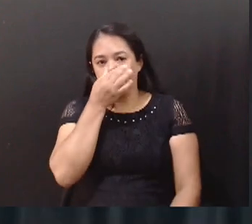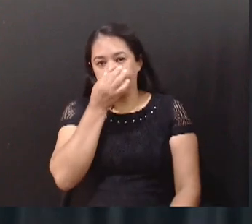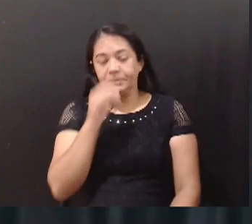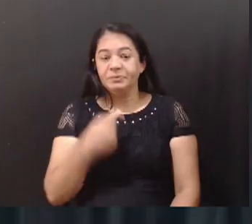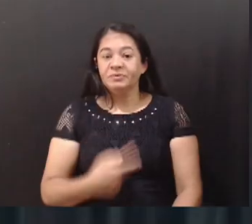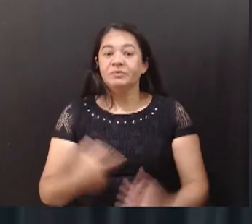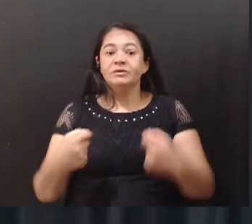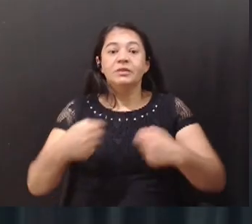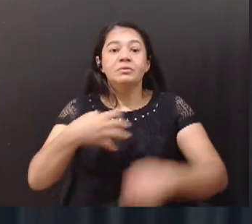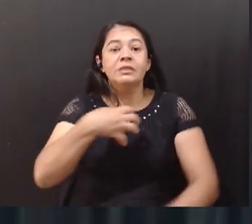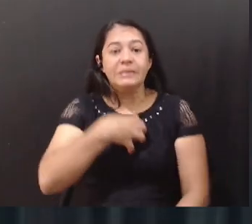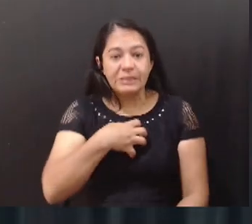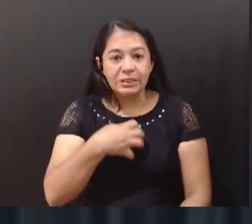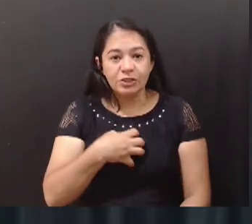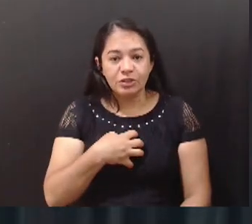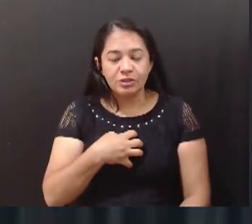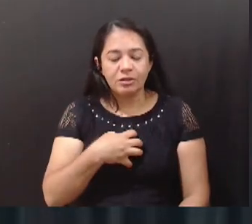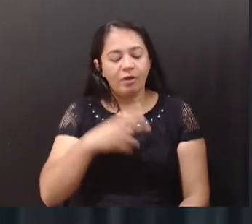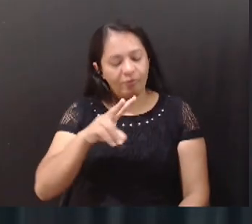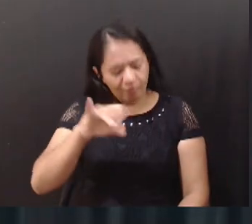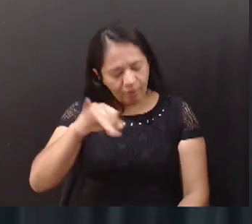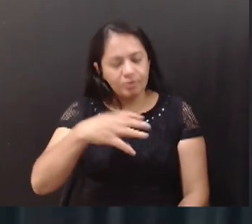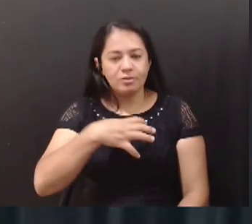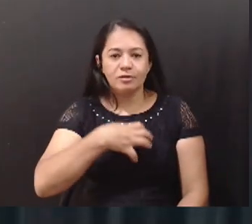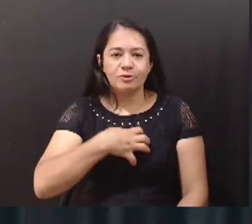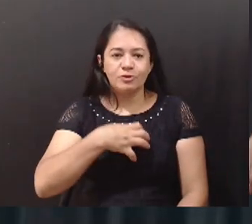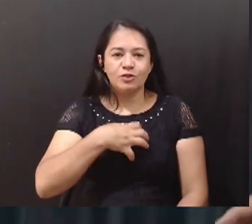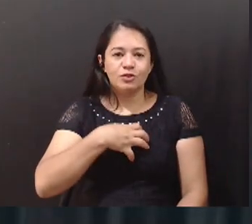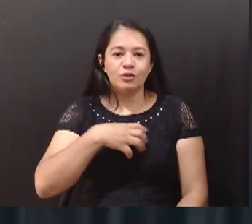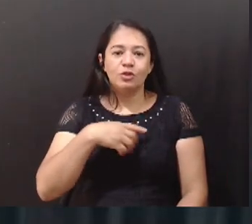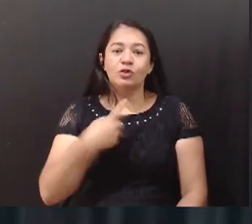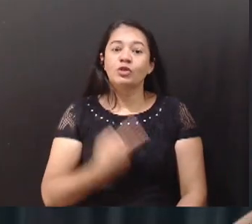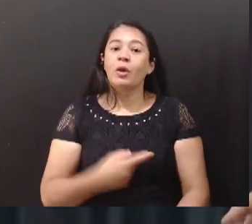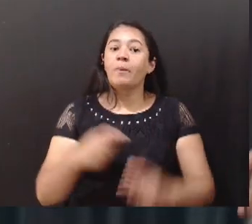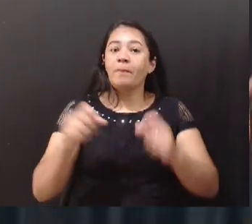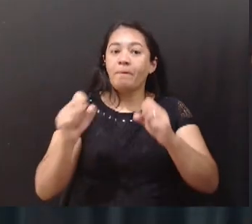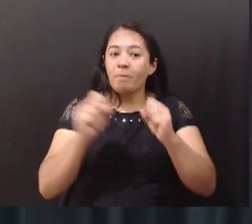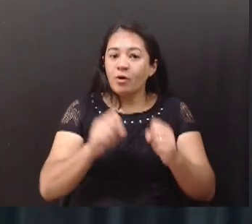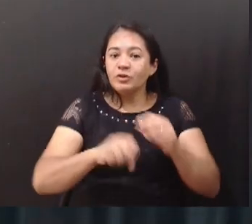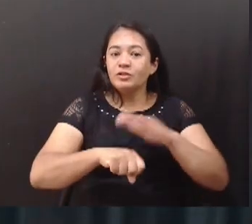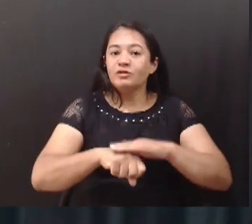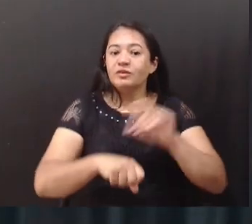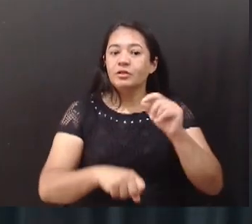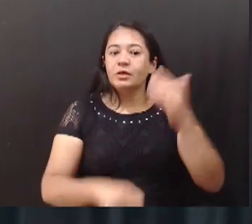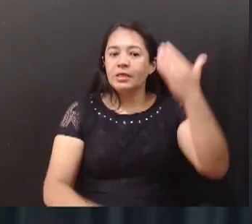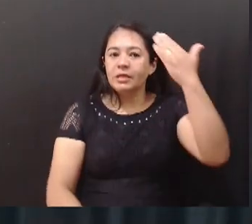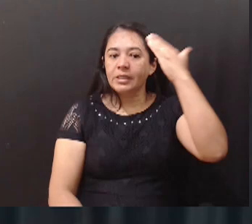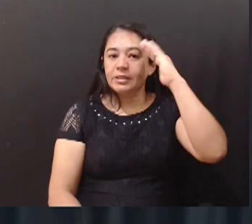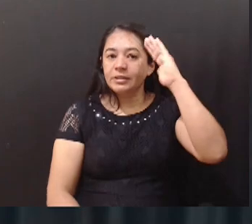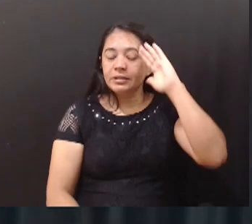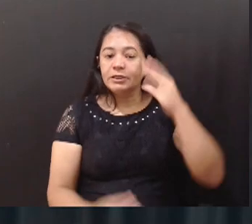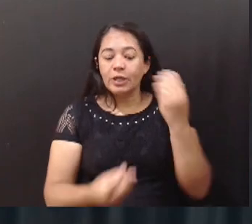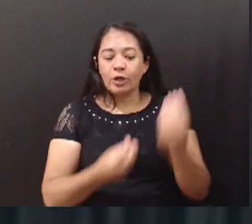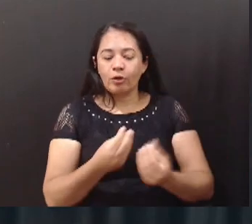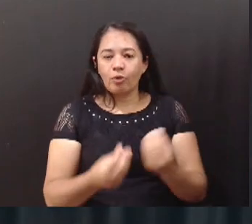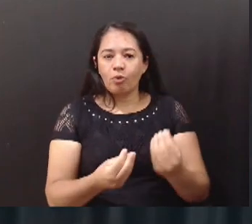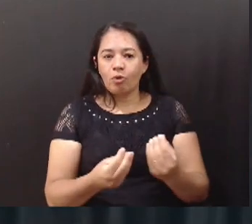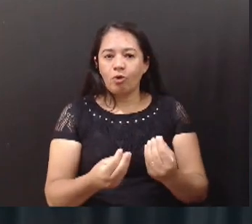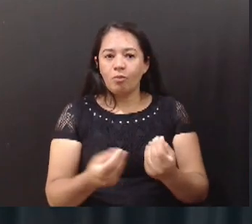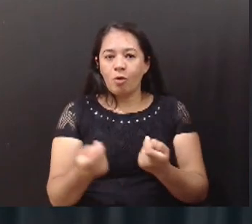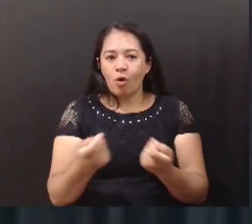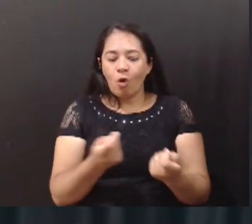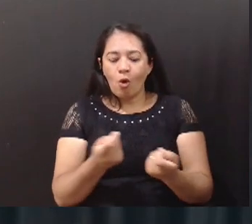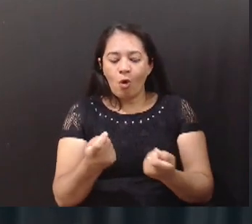E a gente vai sentir. O que a gente pode fazer a partir daí é entender como lidar com essas emoções, quando elas